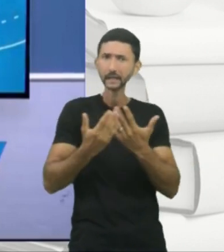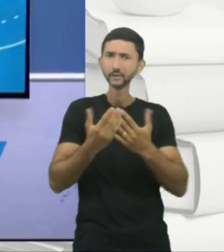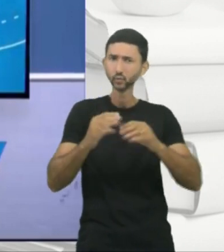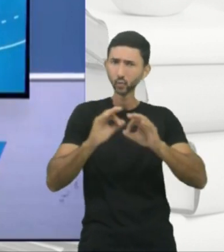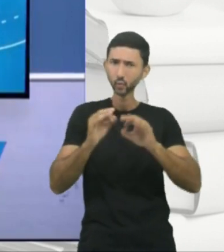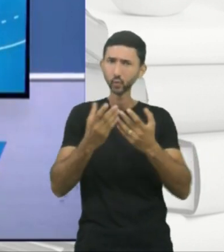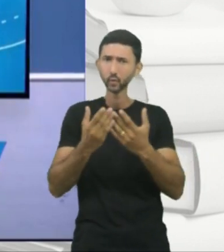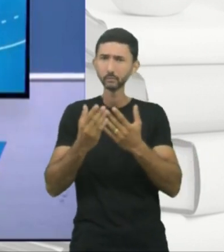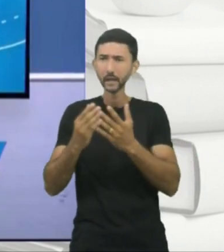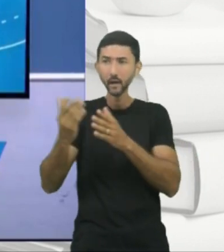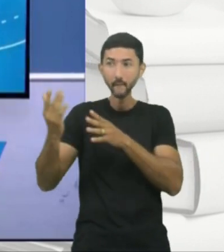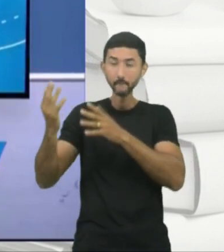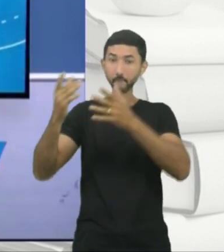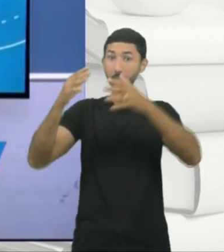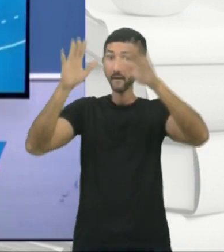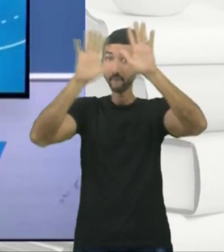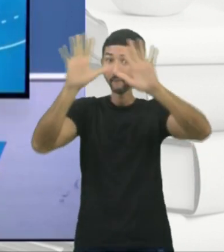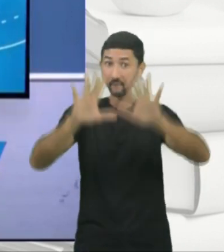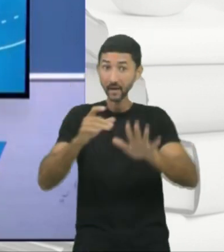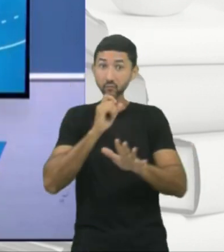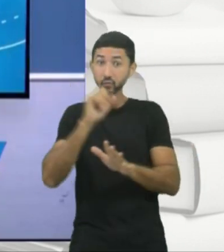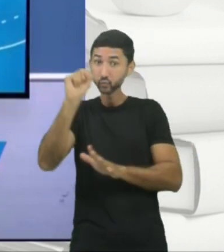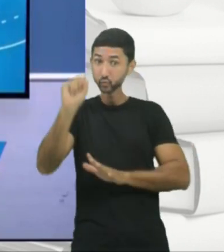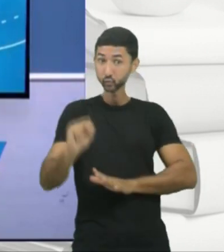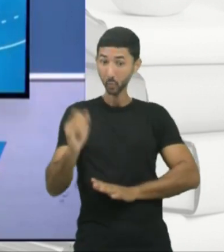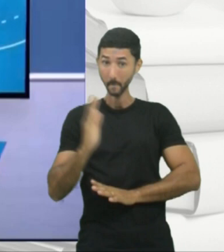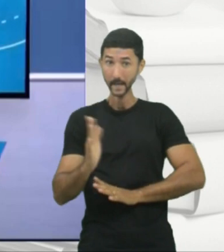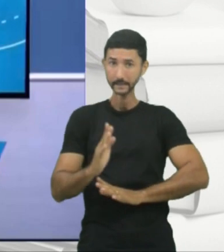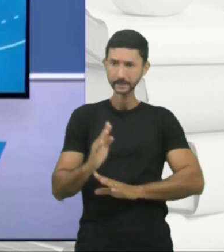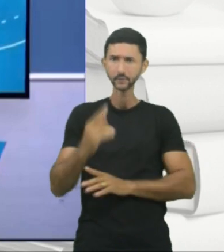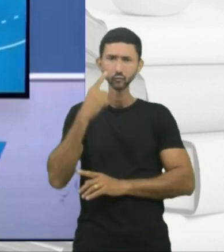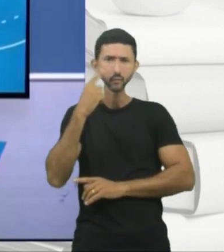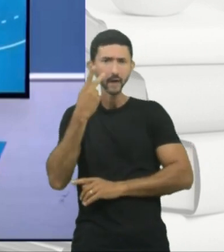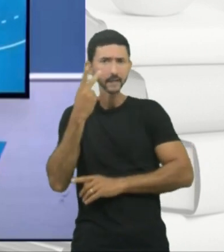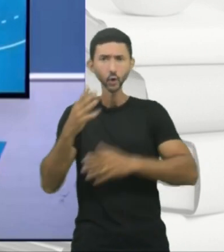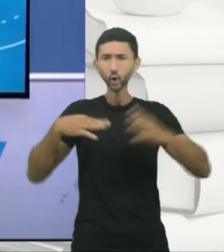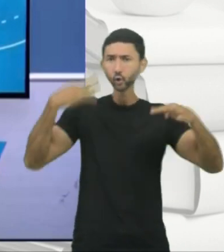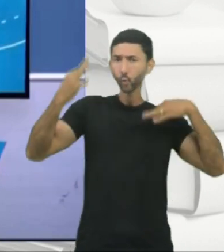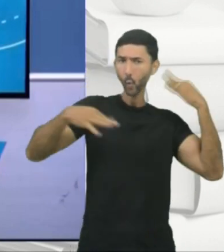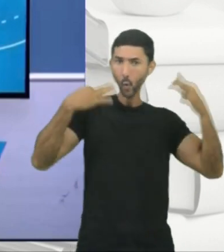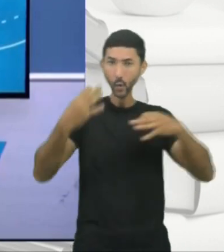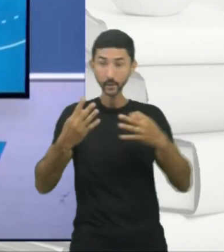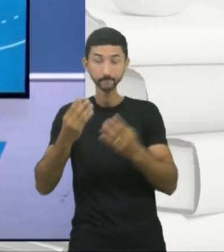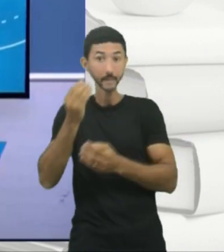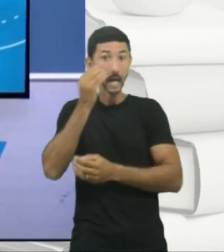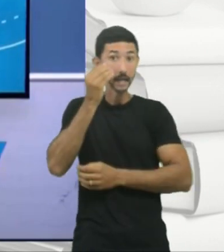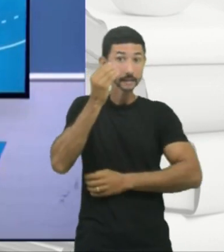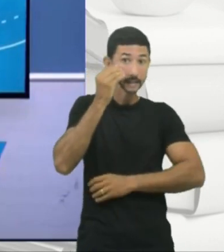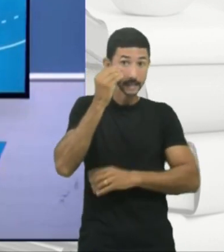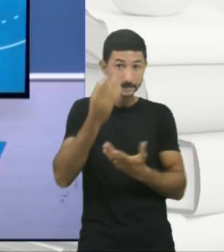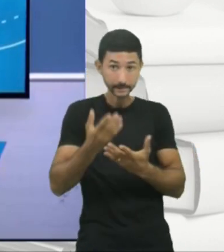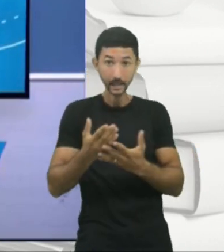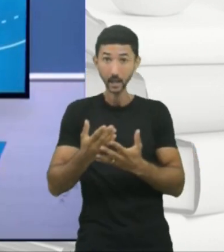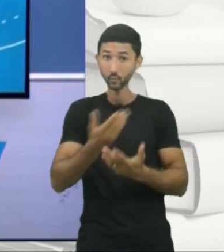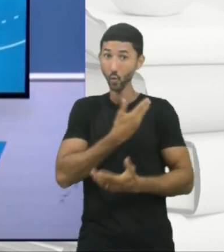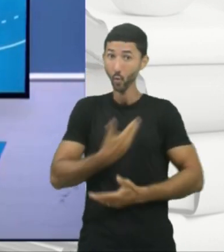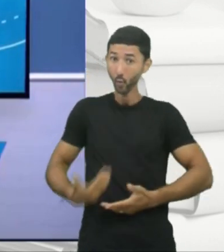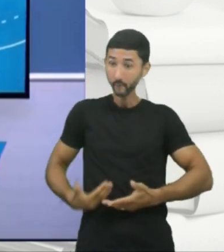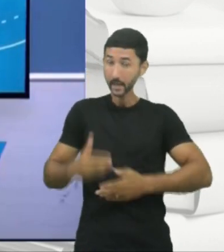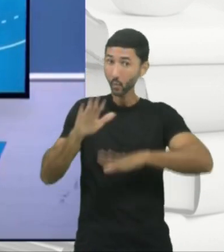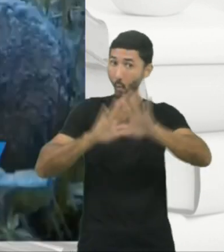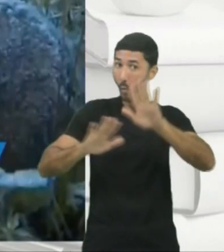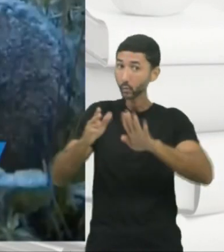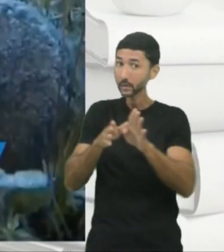expectativa é pela chegada de neve no sul do Brasil. Claro que deve atrair muitos turistas. Mas atenção, as autoridades recomendam